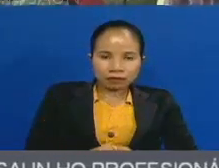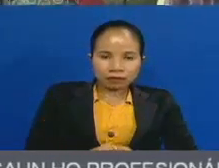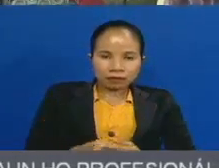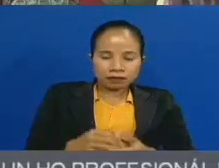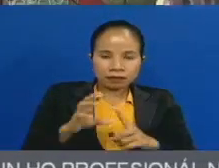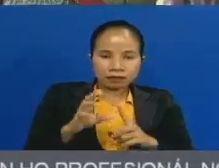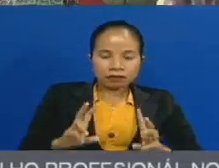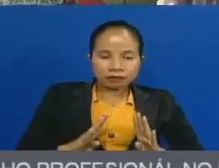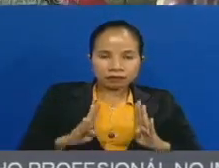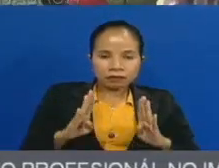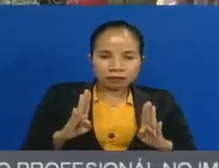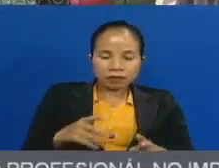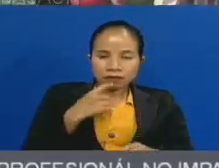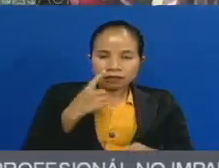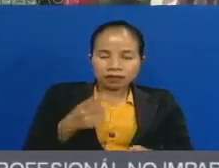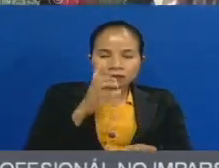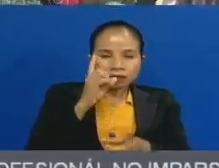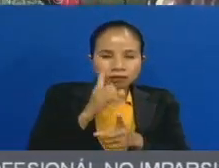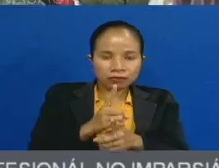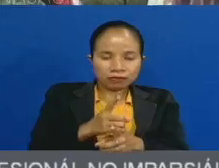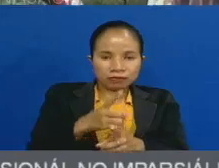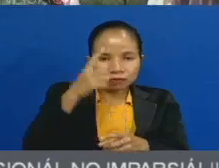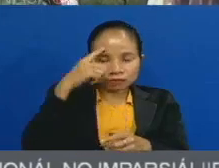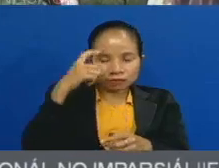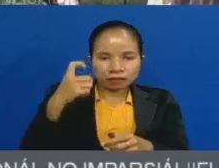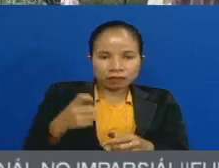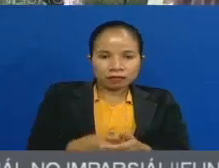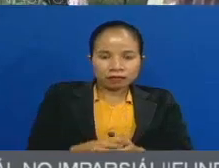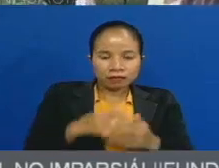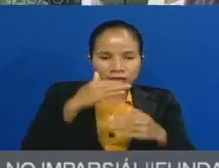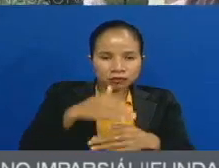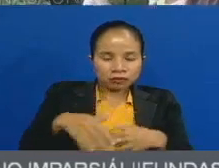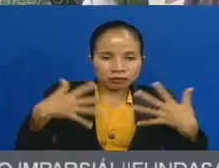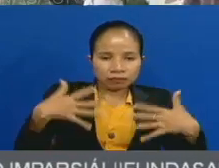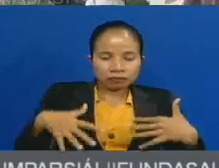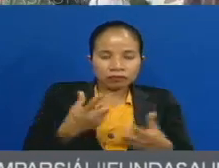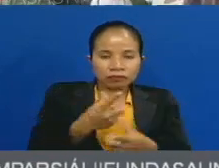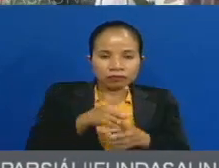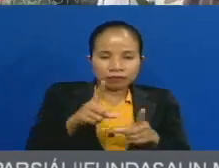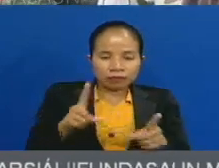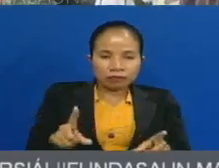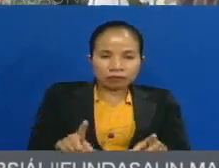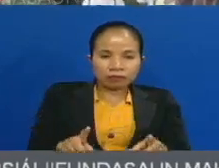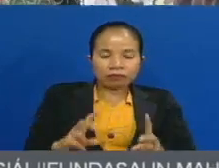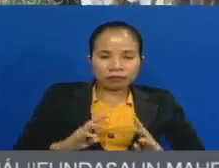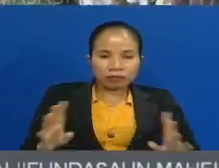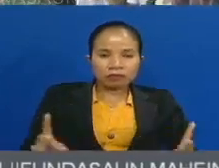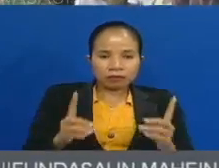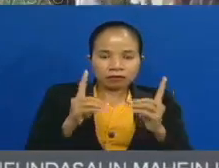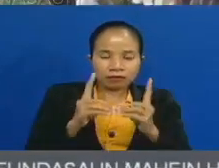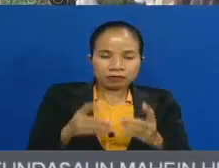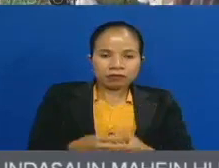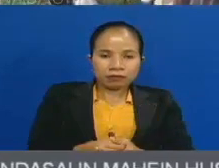Komandante Somoto hato mai tane klaru tebes katak nina durante prosesu luta ne be saudoso imprenta nina etapa puro etapa